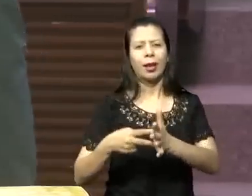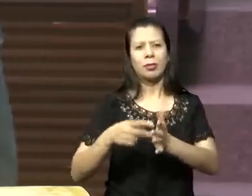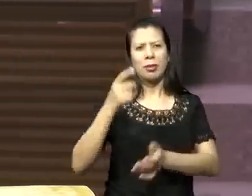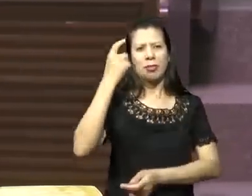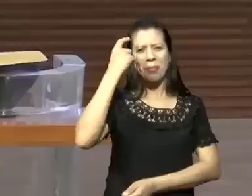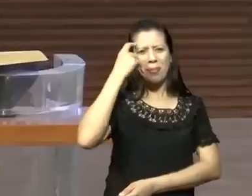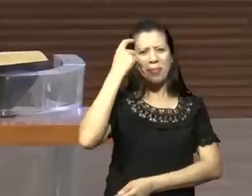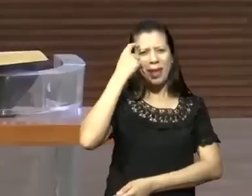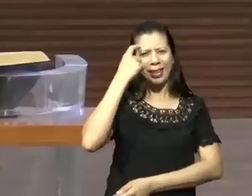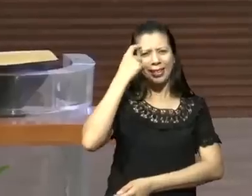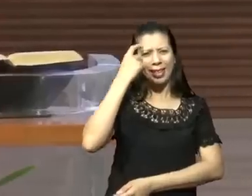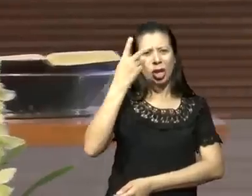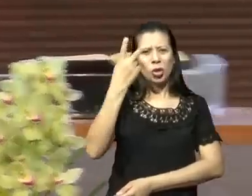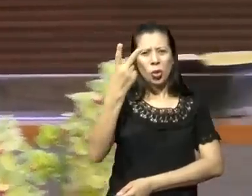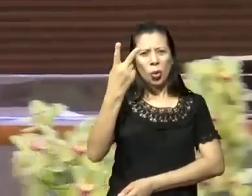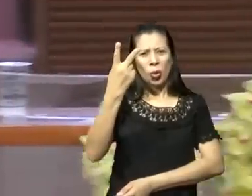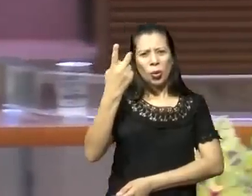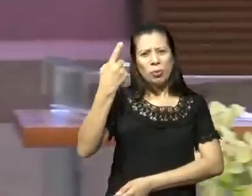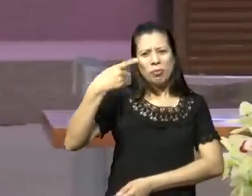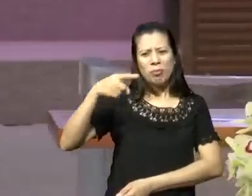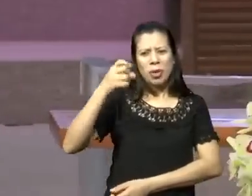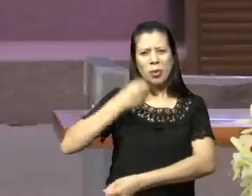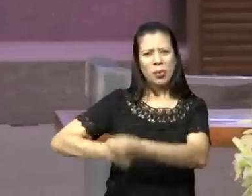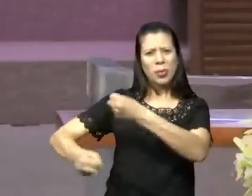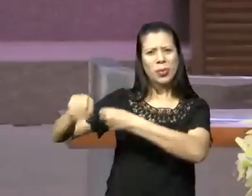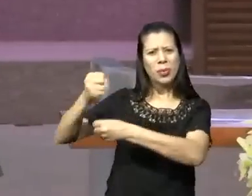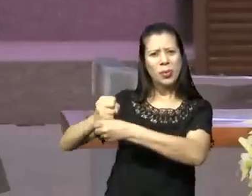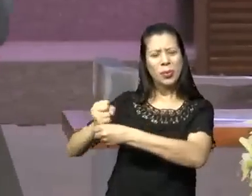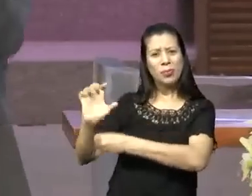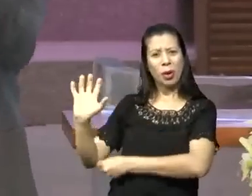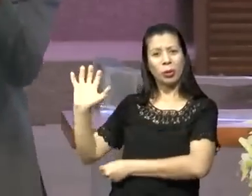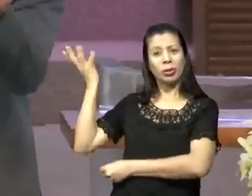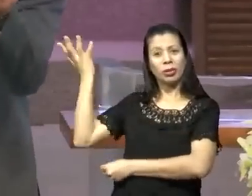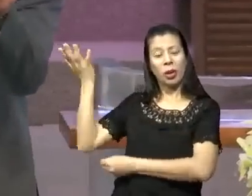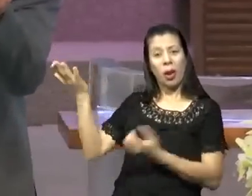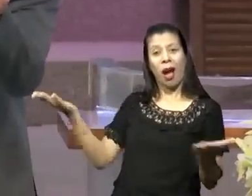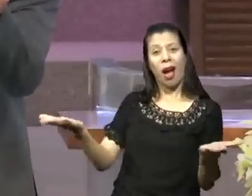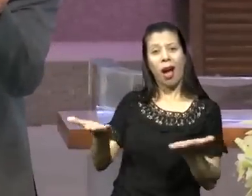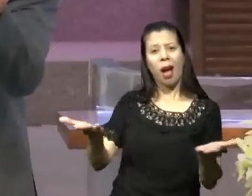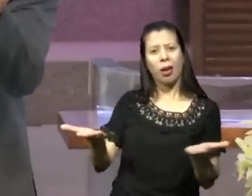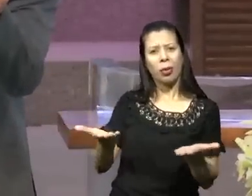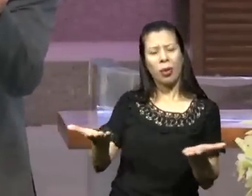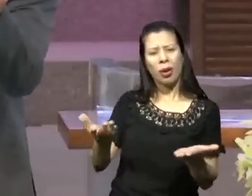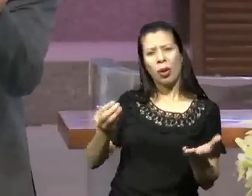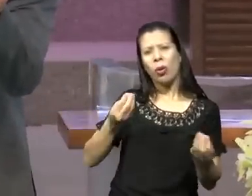mil anos depois dois mil anos depois o que isso significa para você